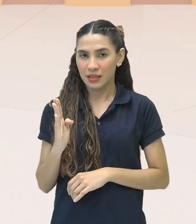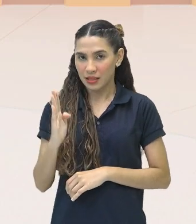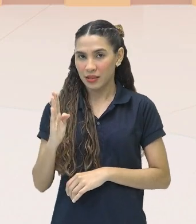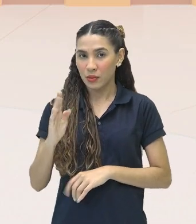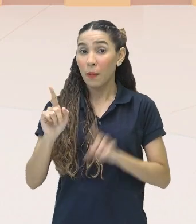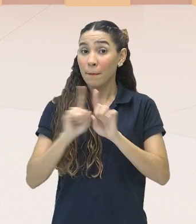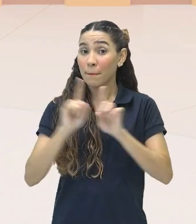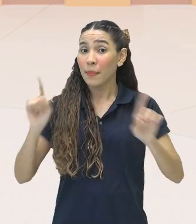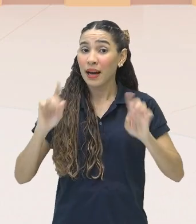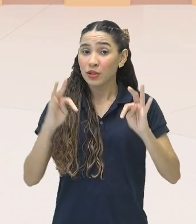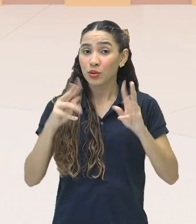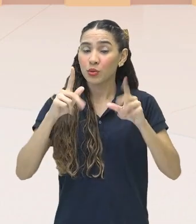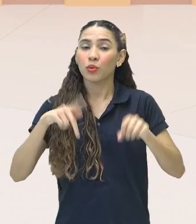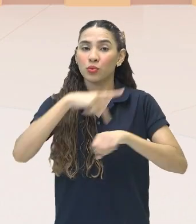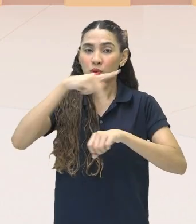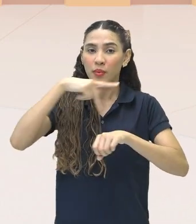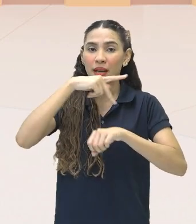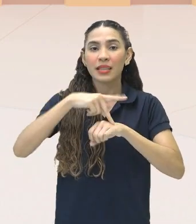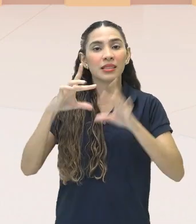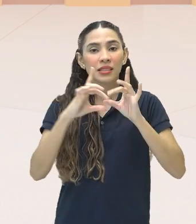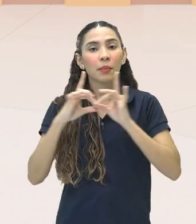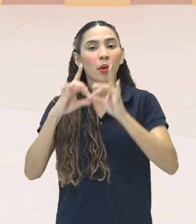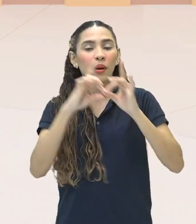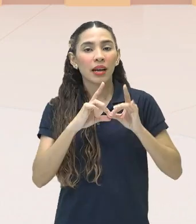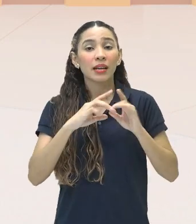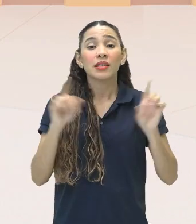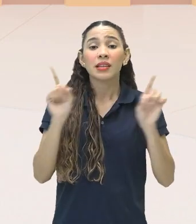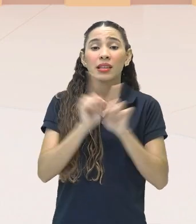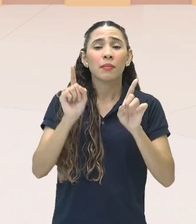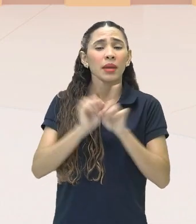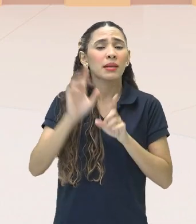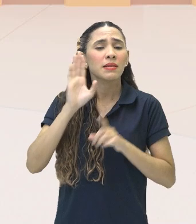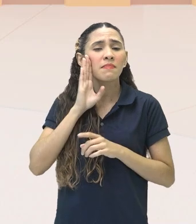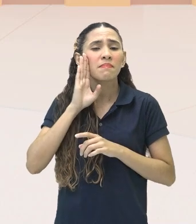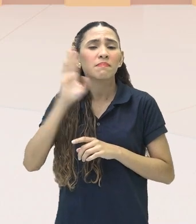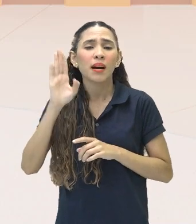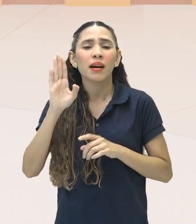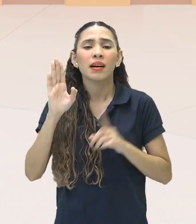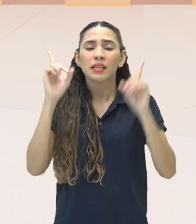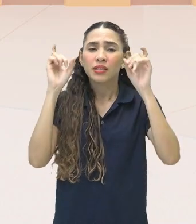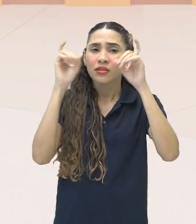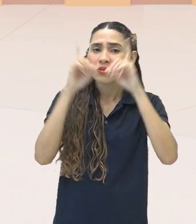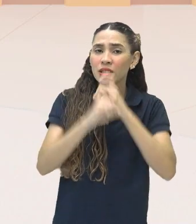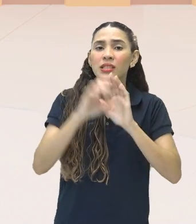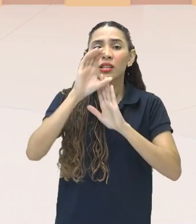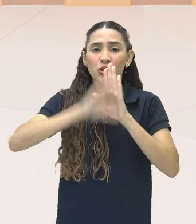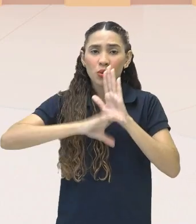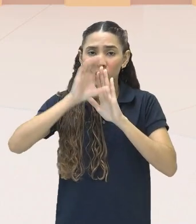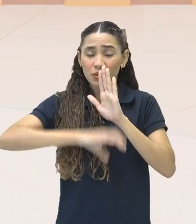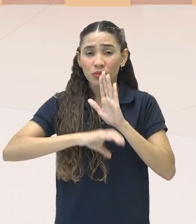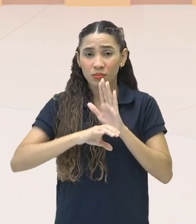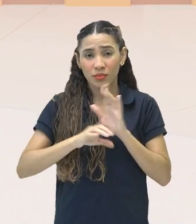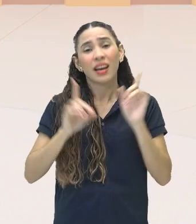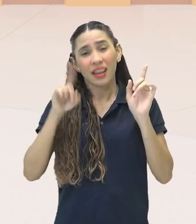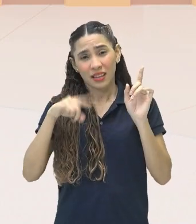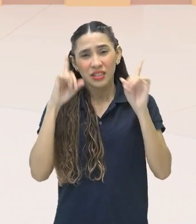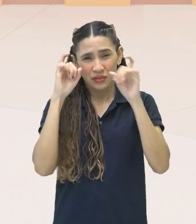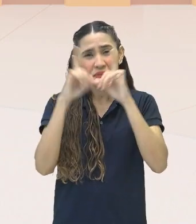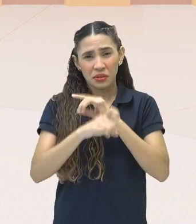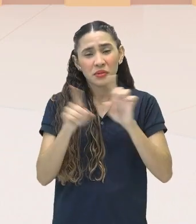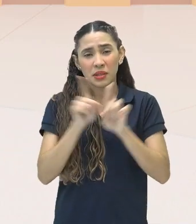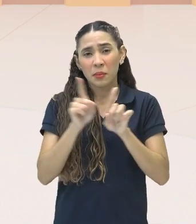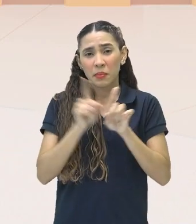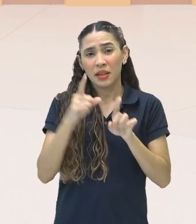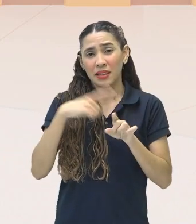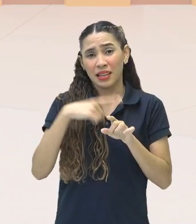dos países democráticos. E um dos fundamentos mais difíceis de conceituar. É difícil conceituar também a